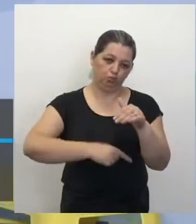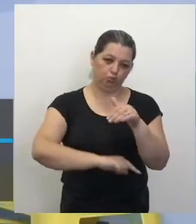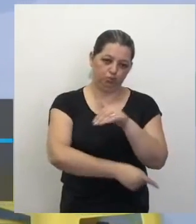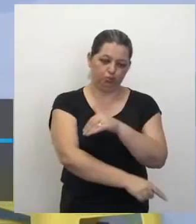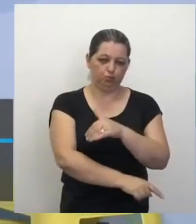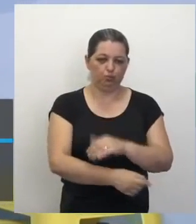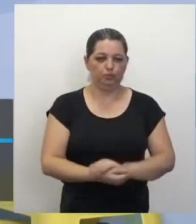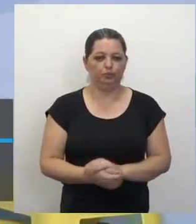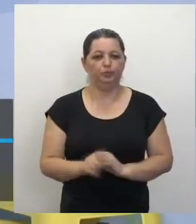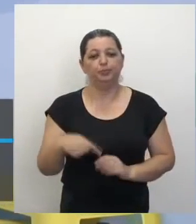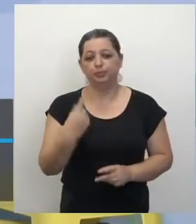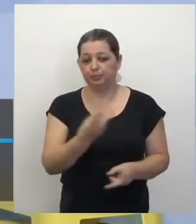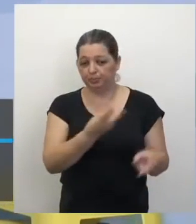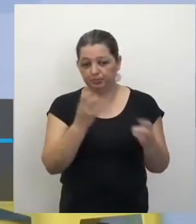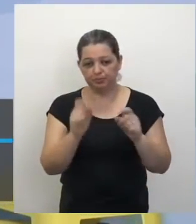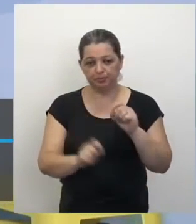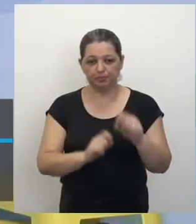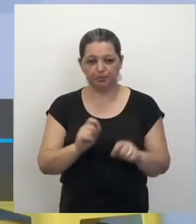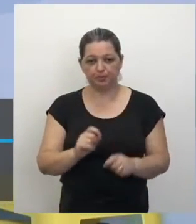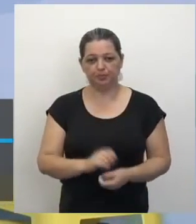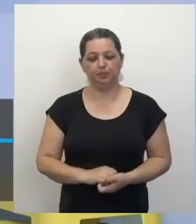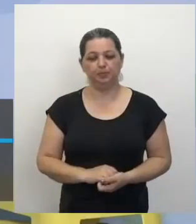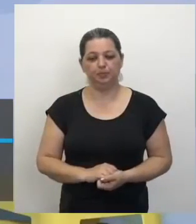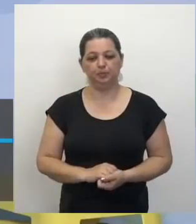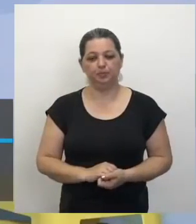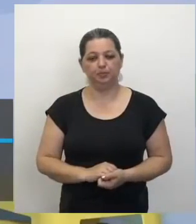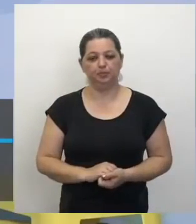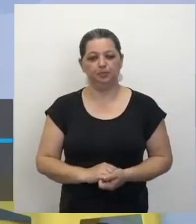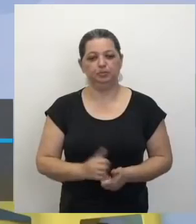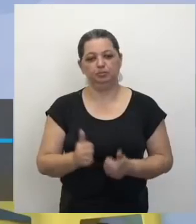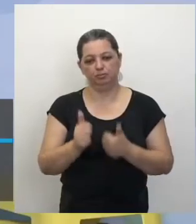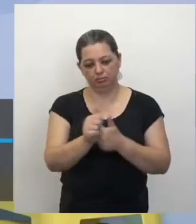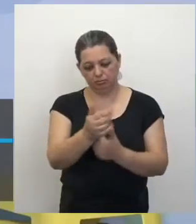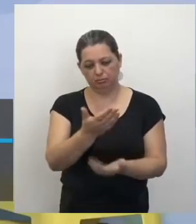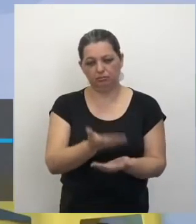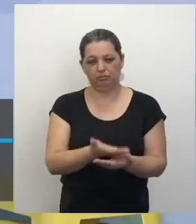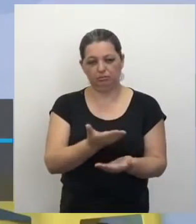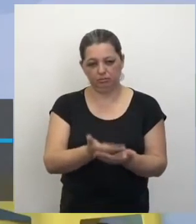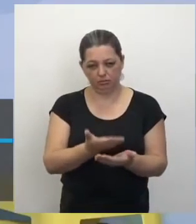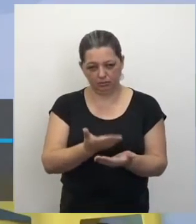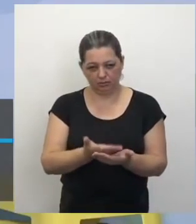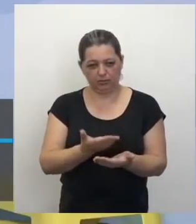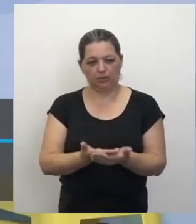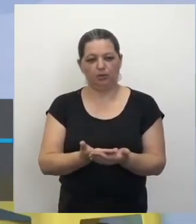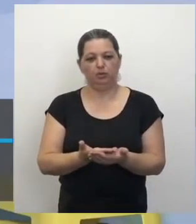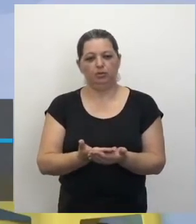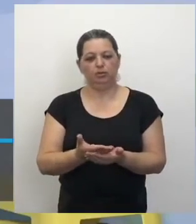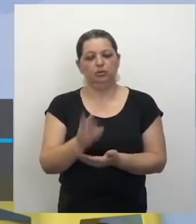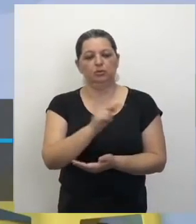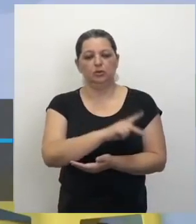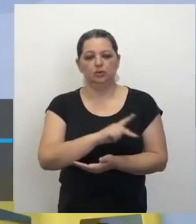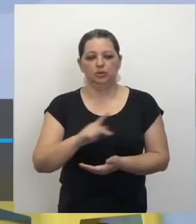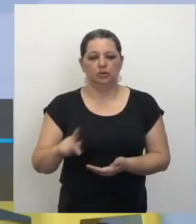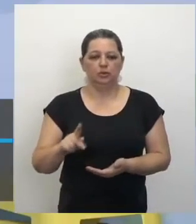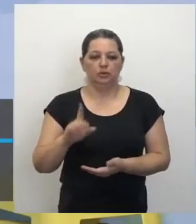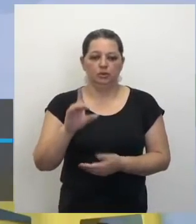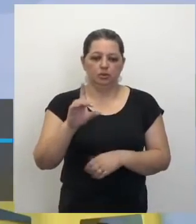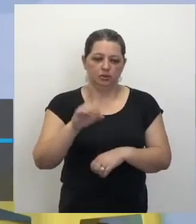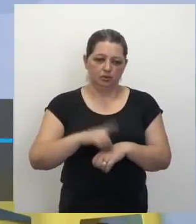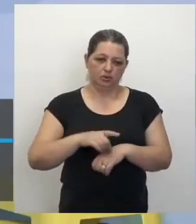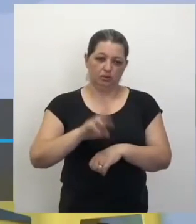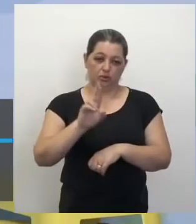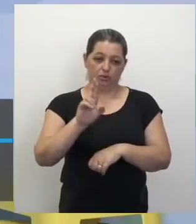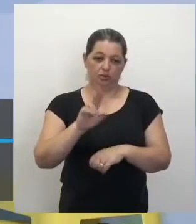gente consegue perceber, acompanhando os estudos do professor Dr. José Argüelles, que foi um dos primeiros